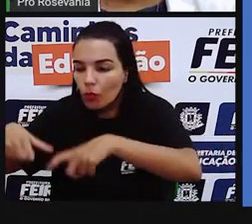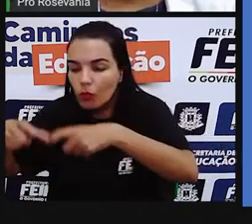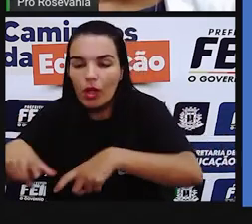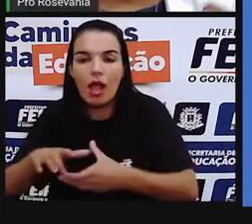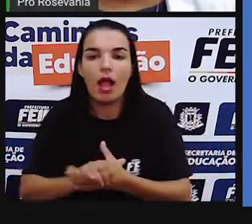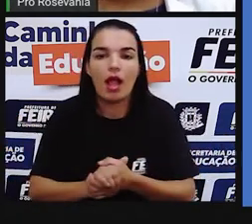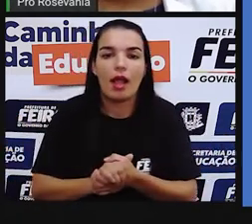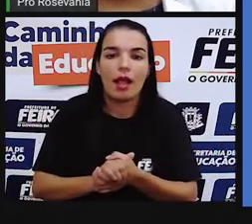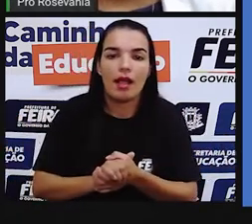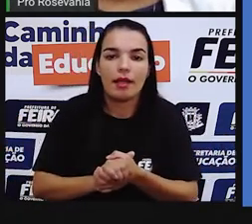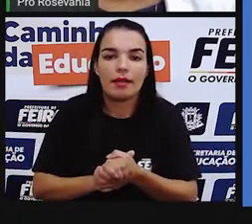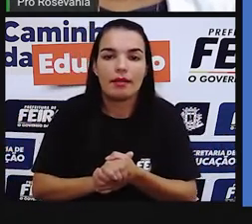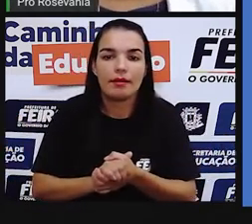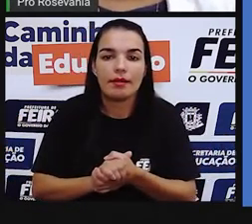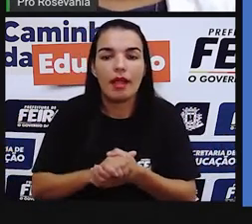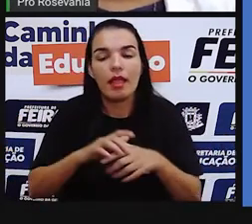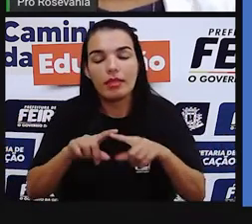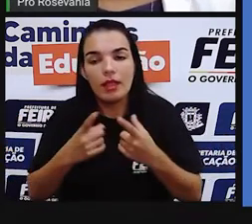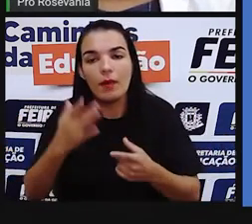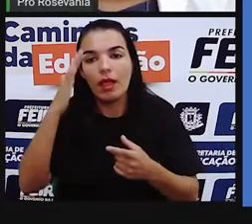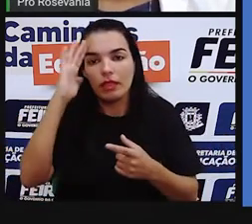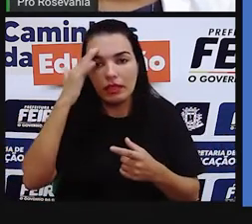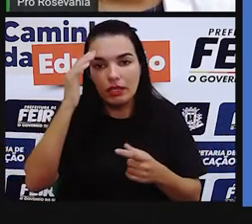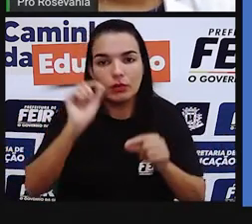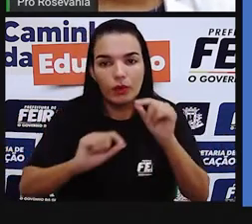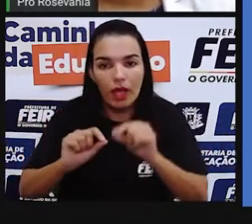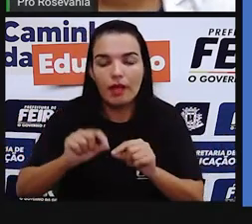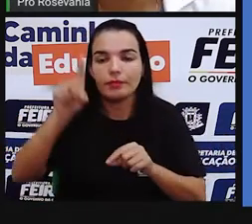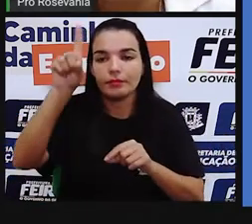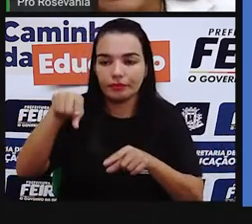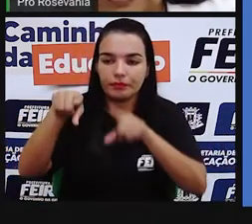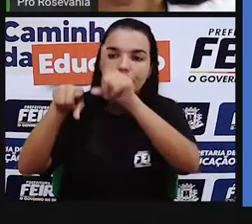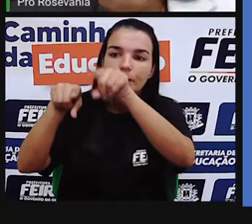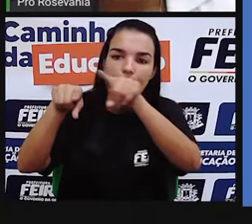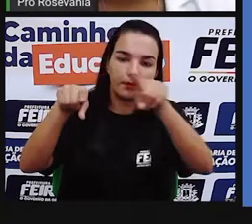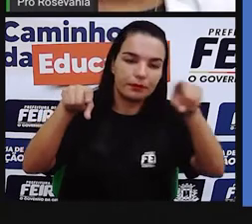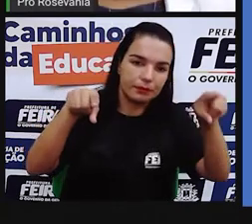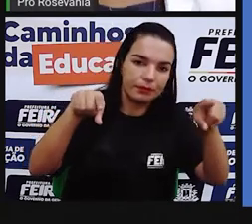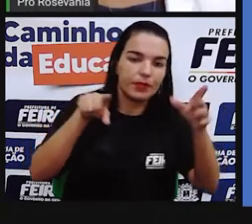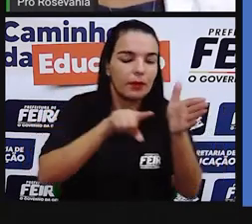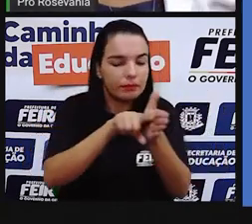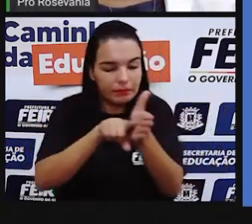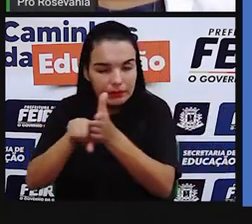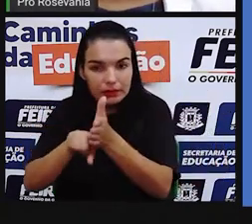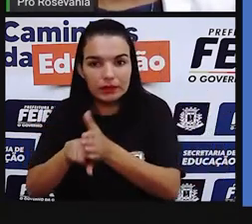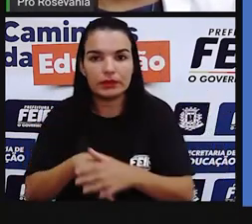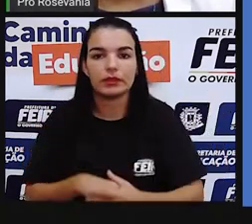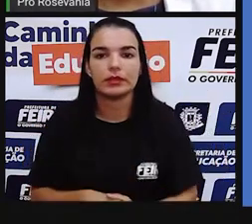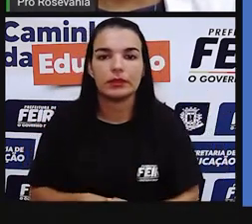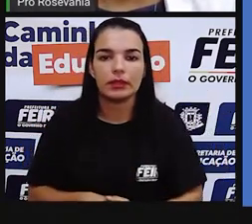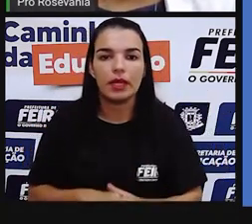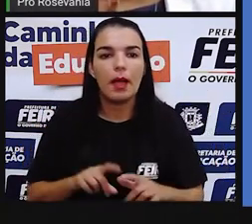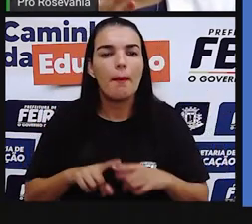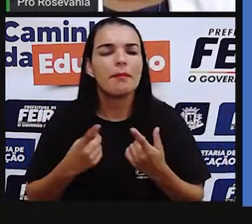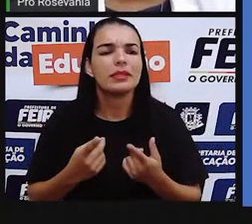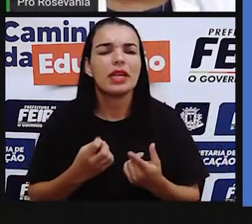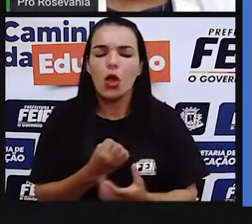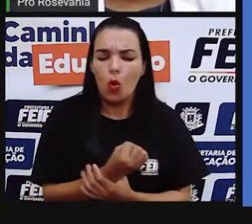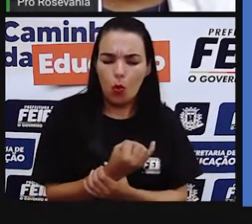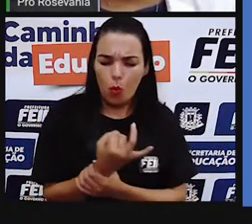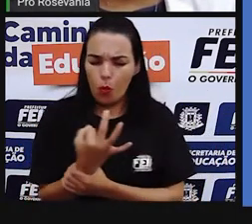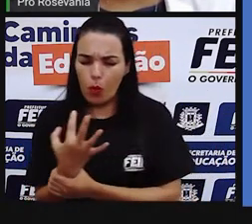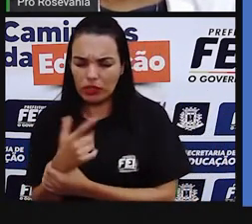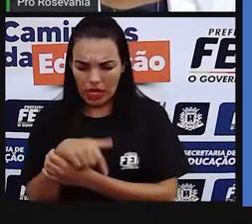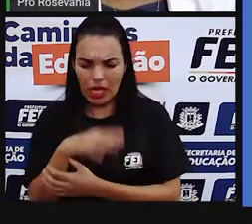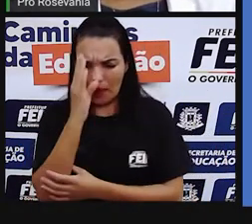gente entende como dados, né? E aí vai nessa situação de população. Mas quantos nós somos? Né? Esses são